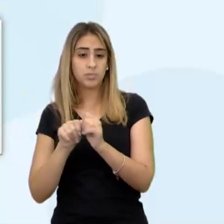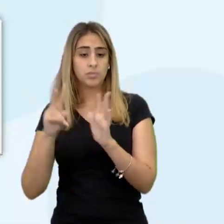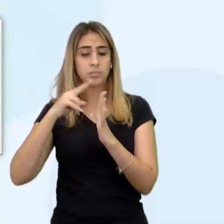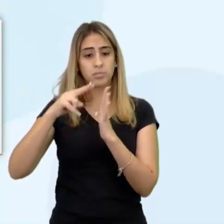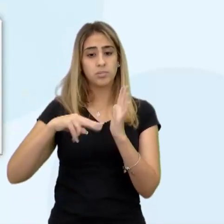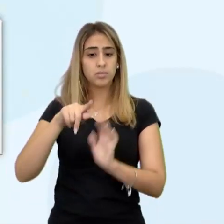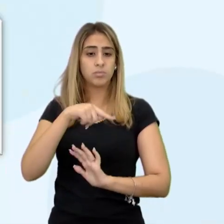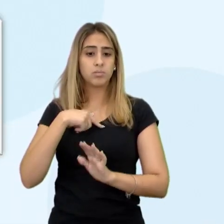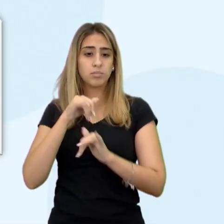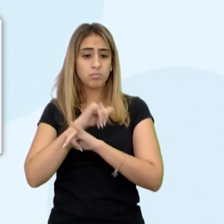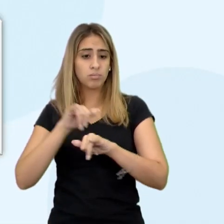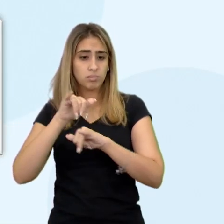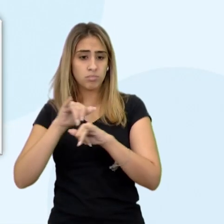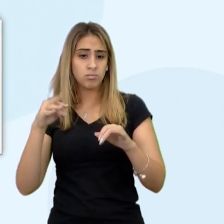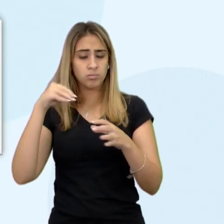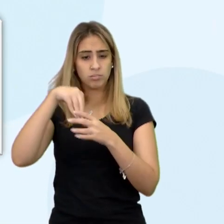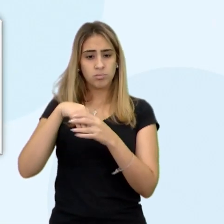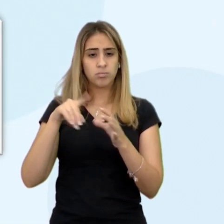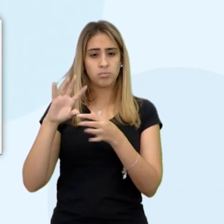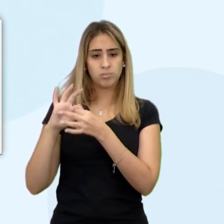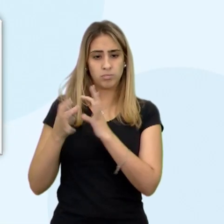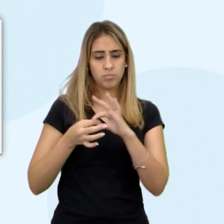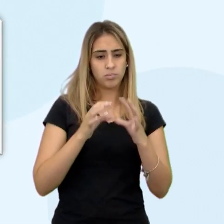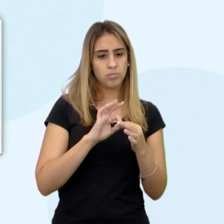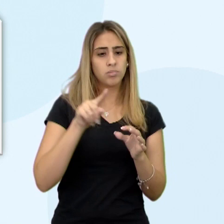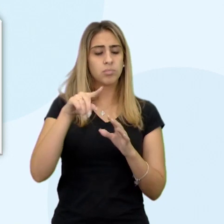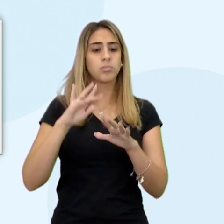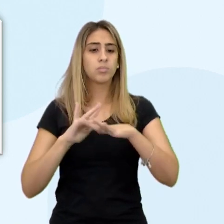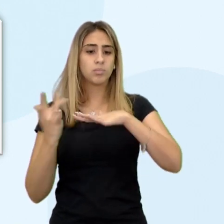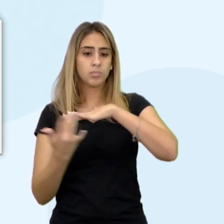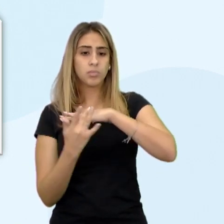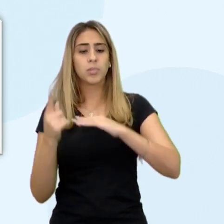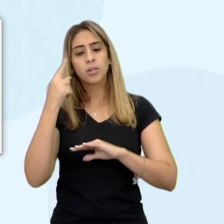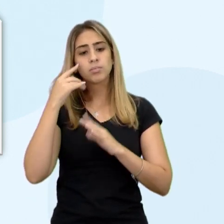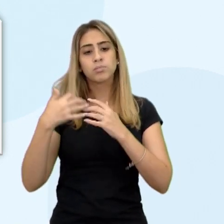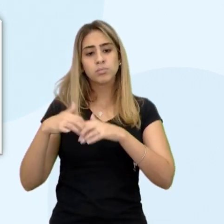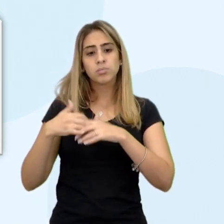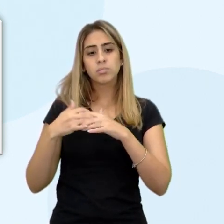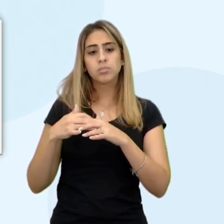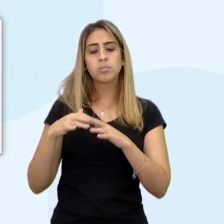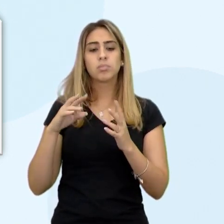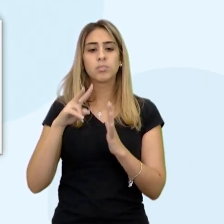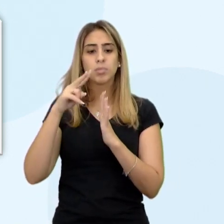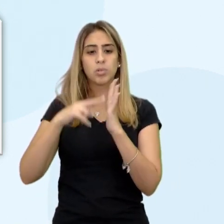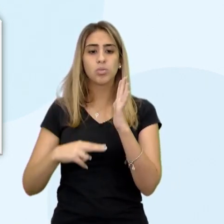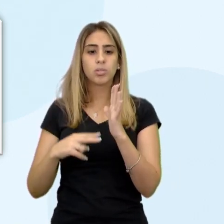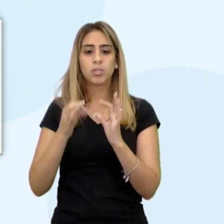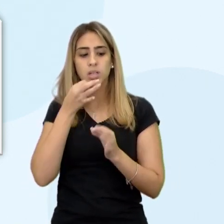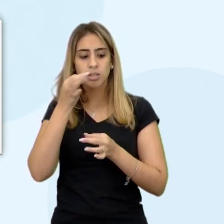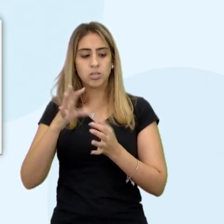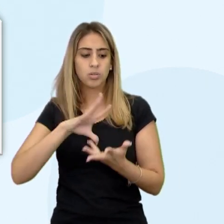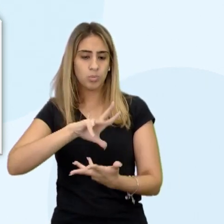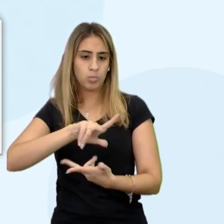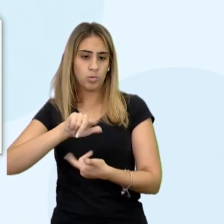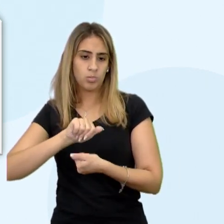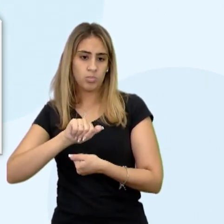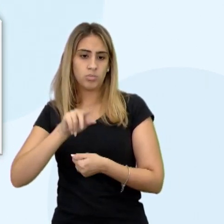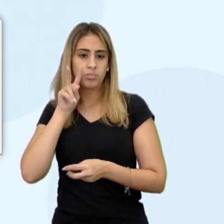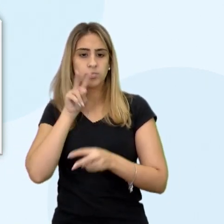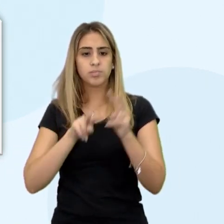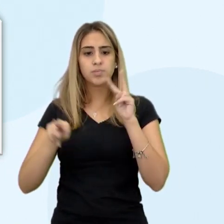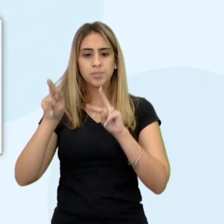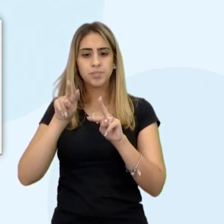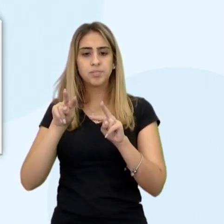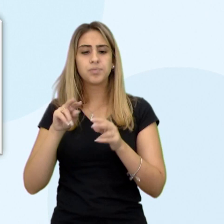de anúncios veiculados aí nas redes sociais, pensando em uma leitura crítica do mundo. Quais elementos formais, visuais e